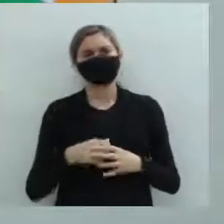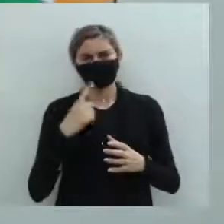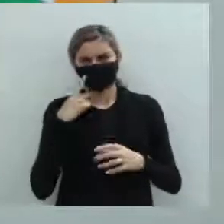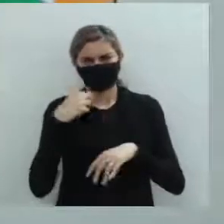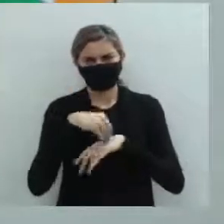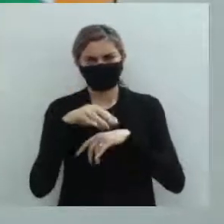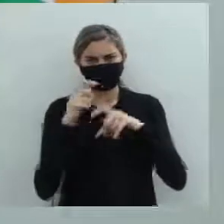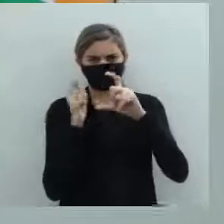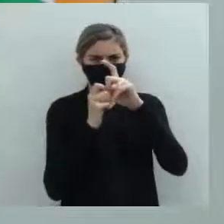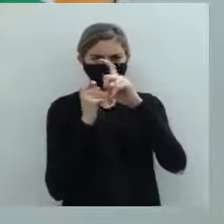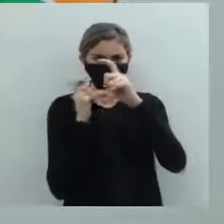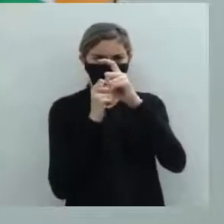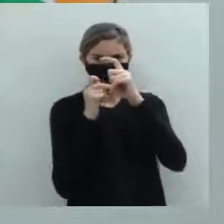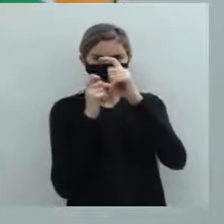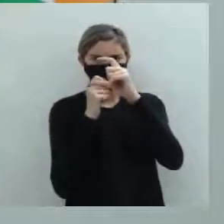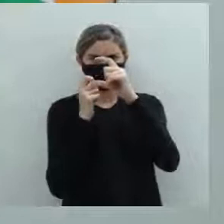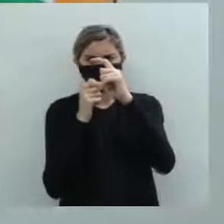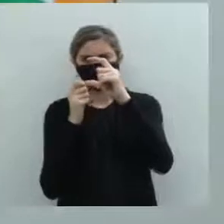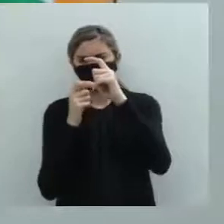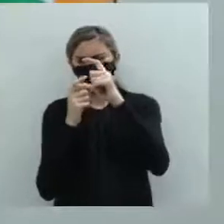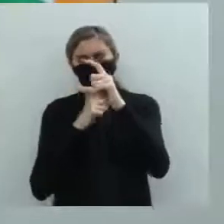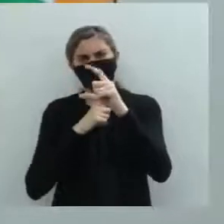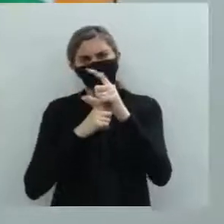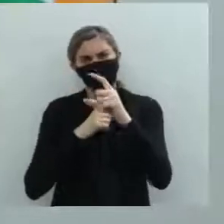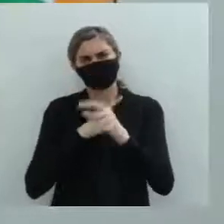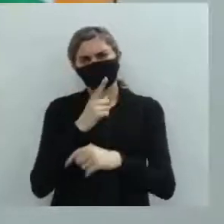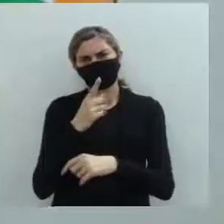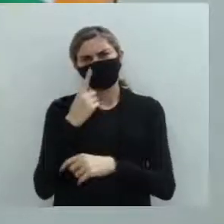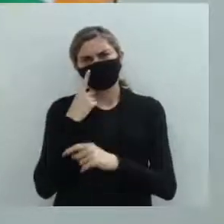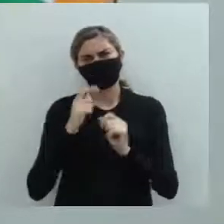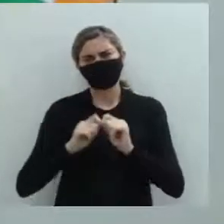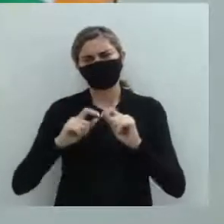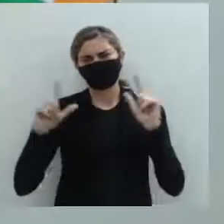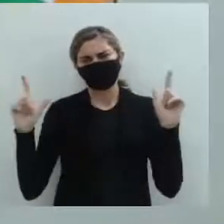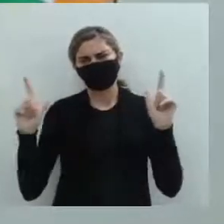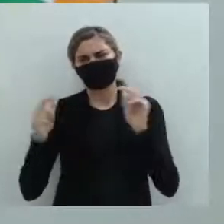QR Code em cima de mim, do lado de cá. Tem QR Code aí na tela,